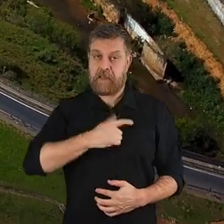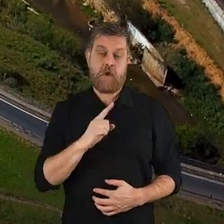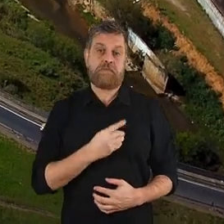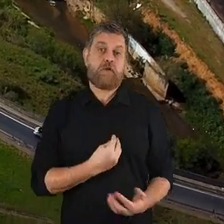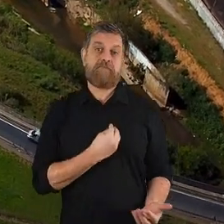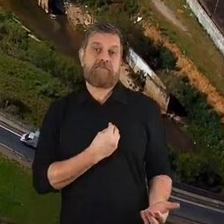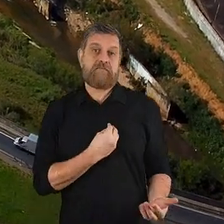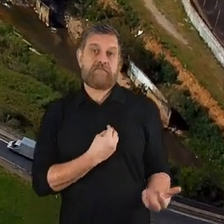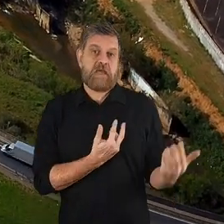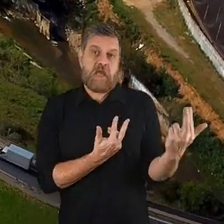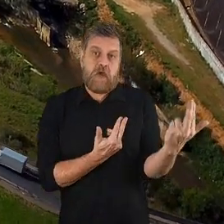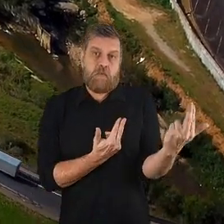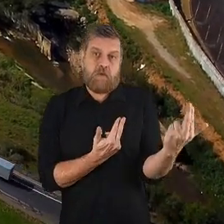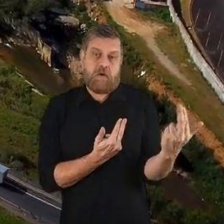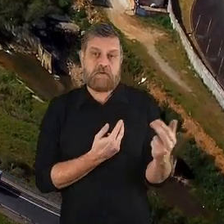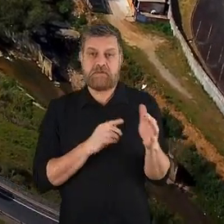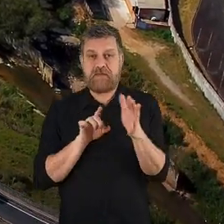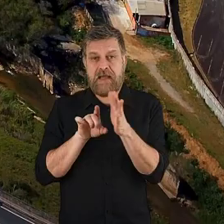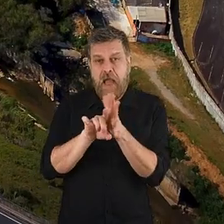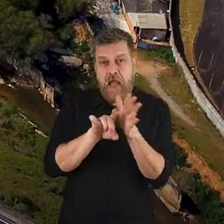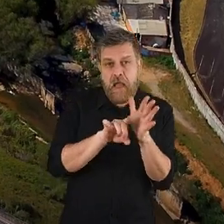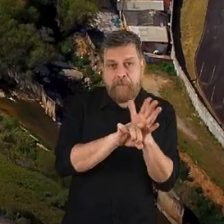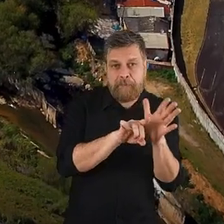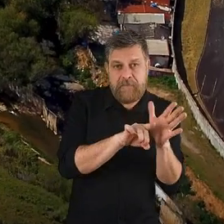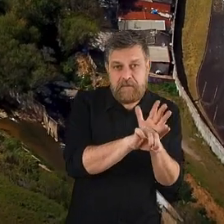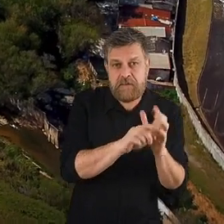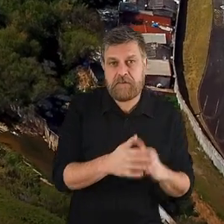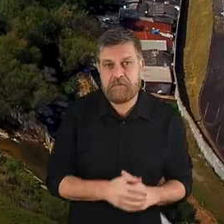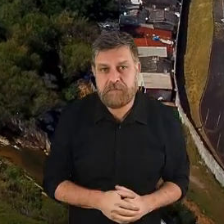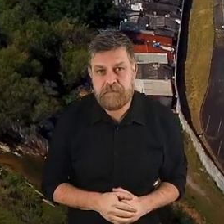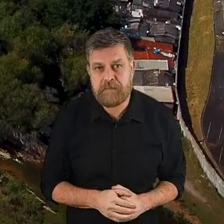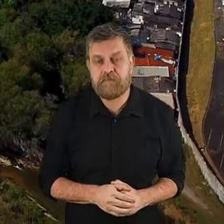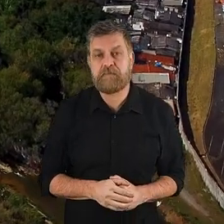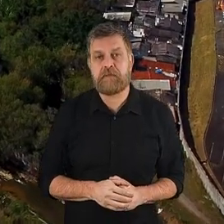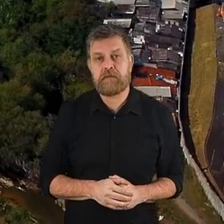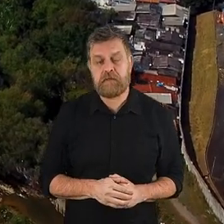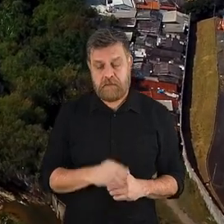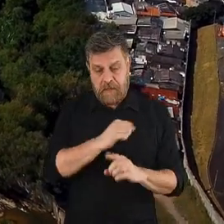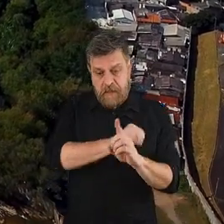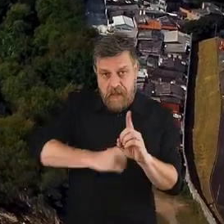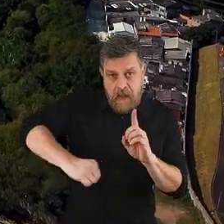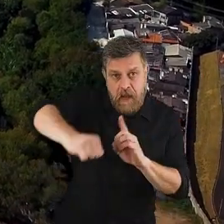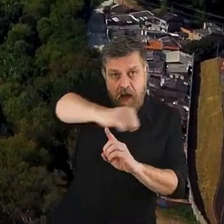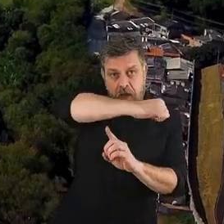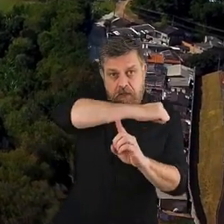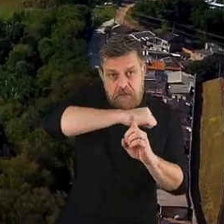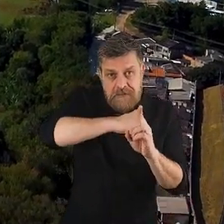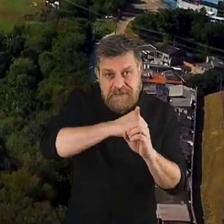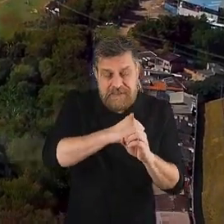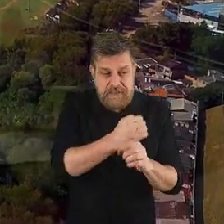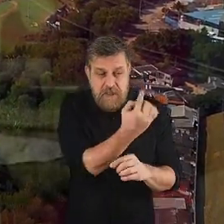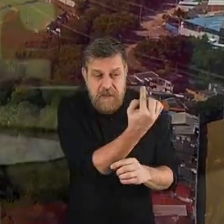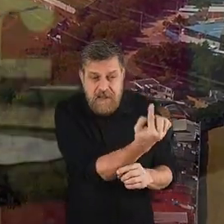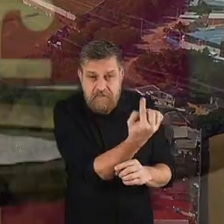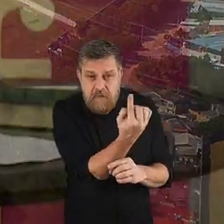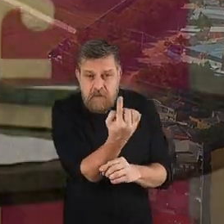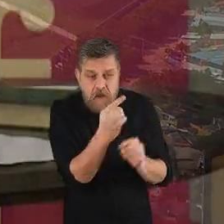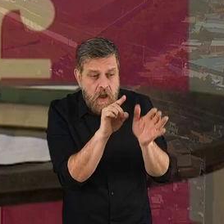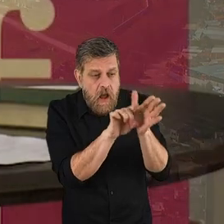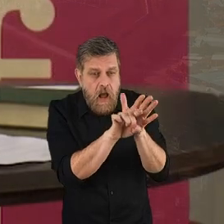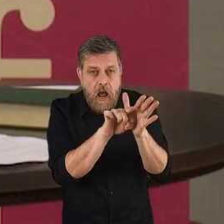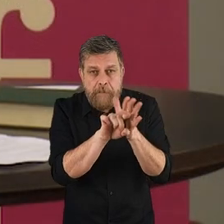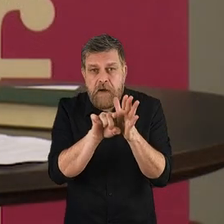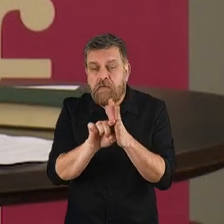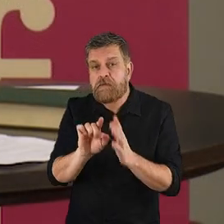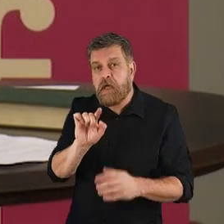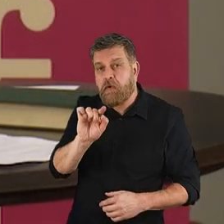dor. Se eu tivesse que fazer a pergunta arendtiana numa sociedade muito desigual, a pergunta, então,